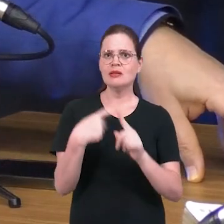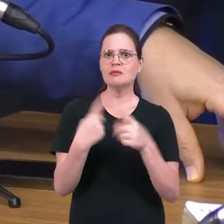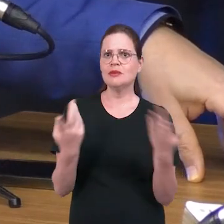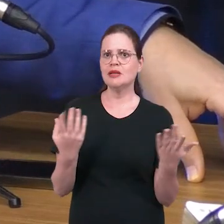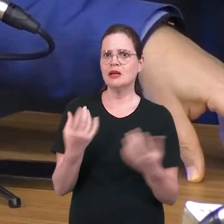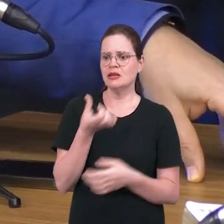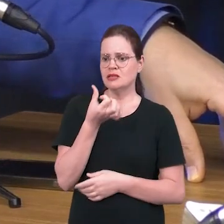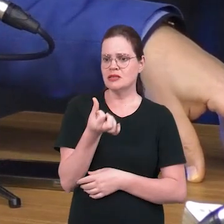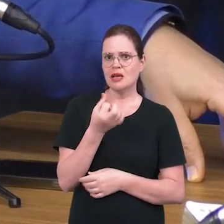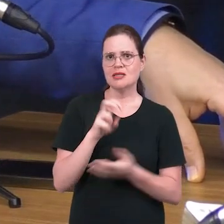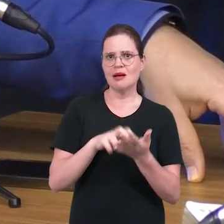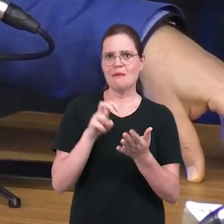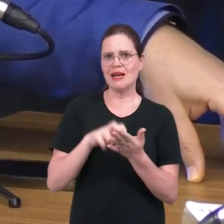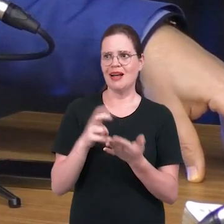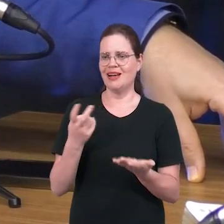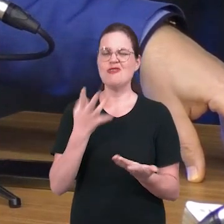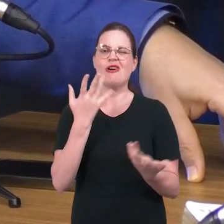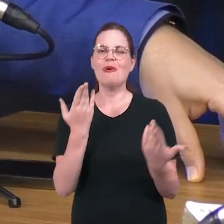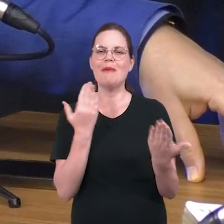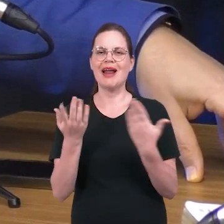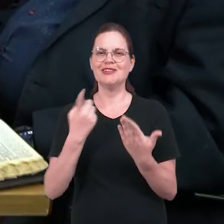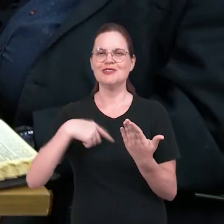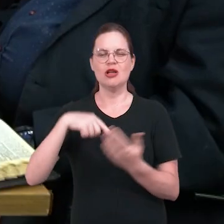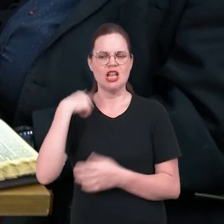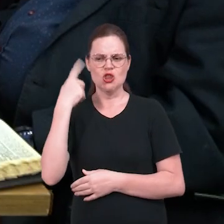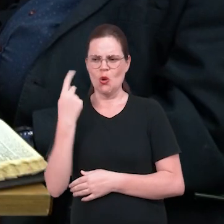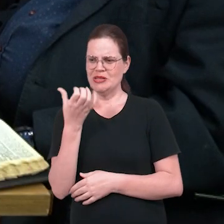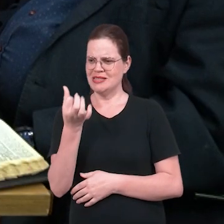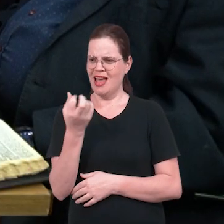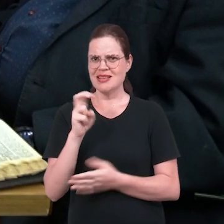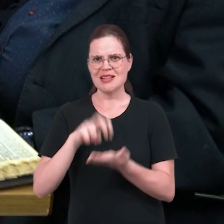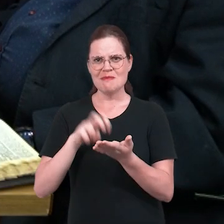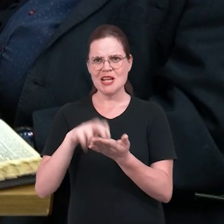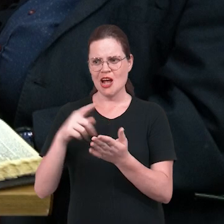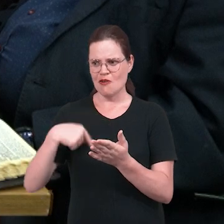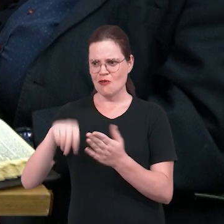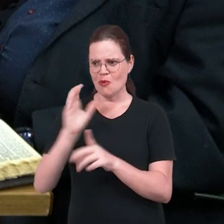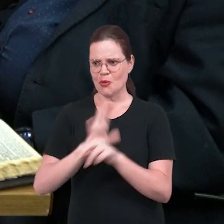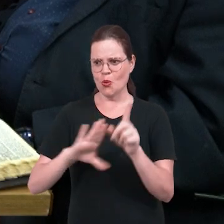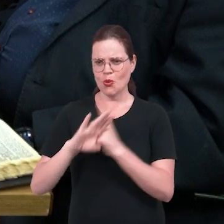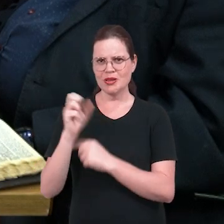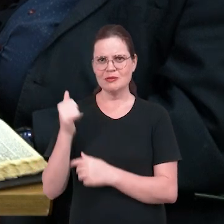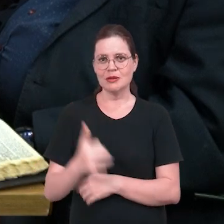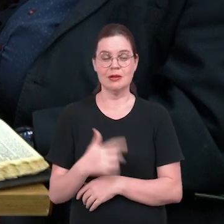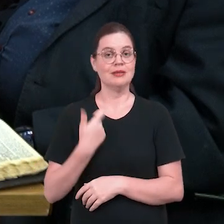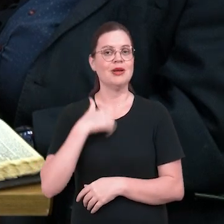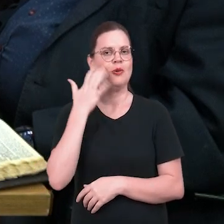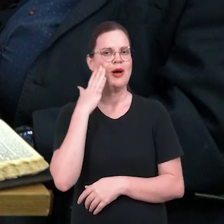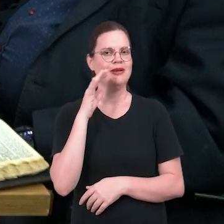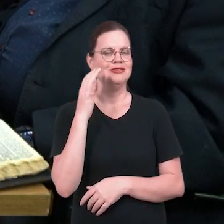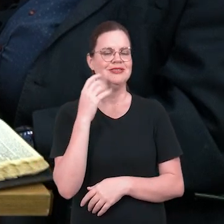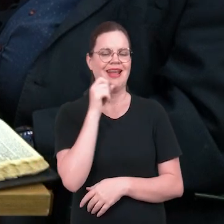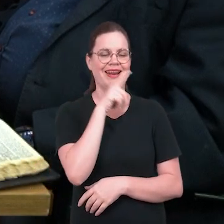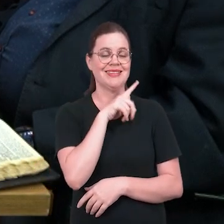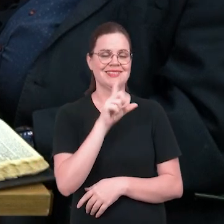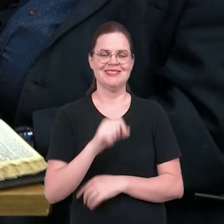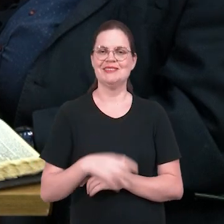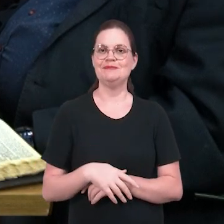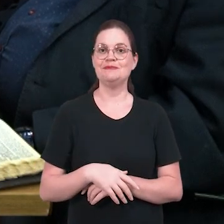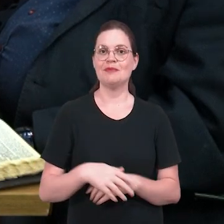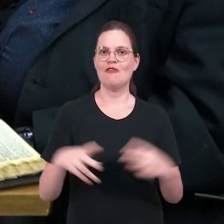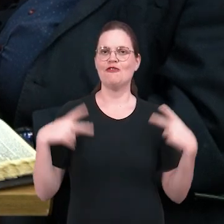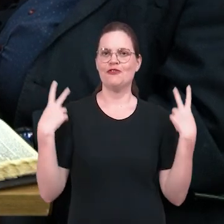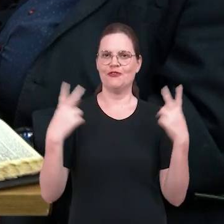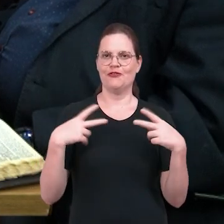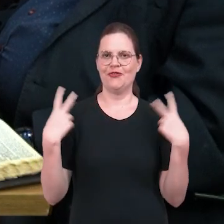de ir 6 horas da manhã para a igreja. Nós somos, eu acho engraçado, às vezes, principalmente na época do verão, né? a gente